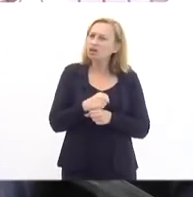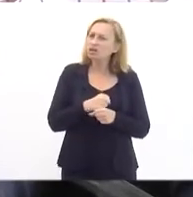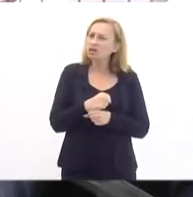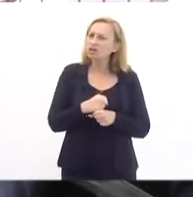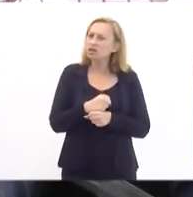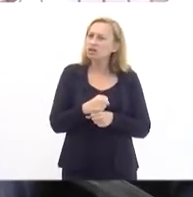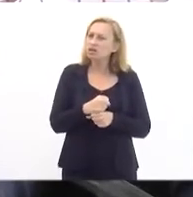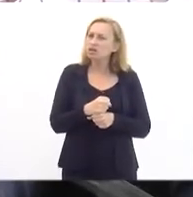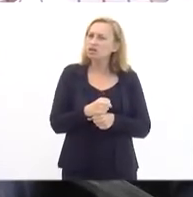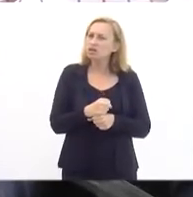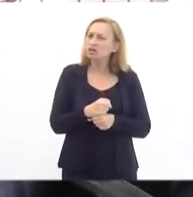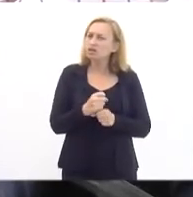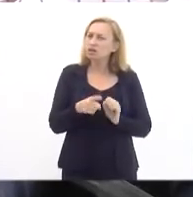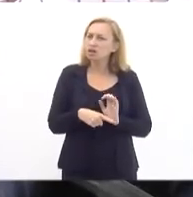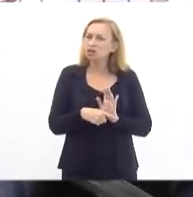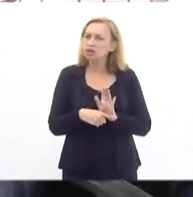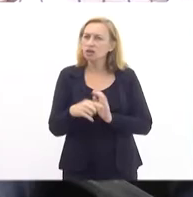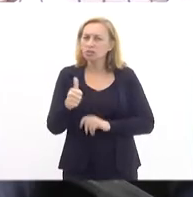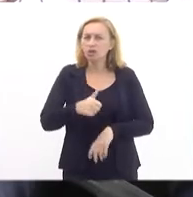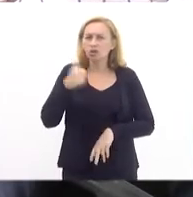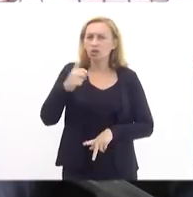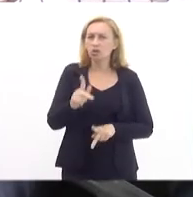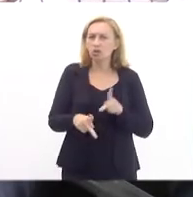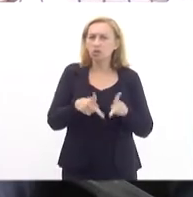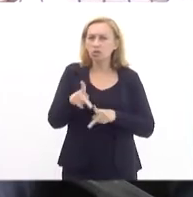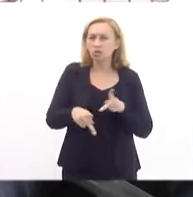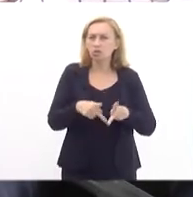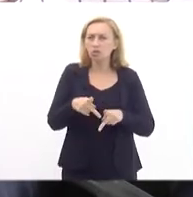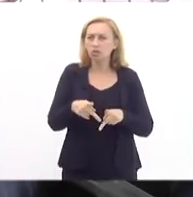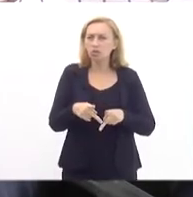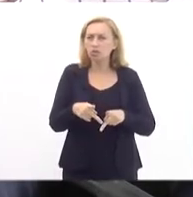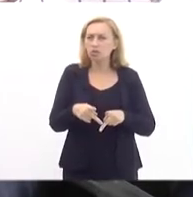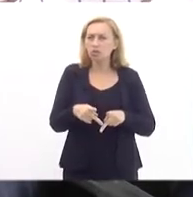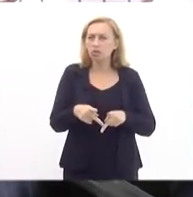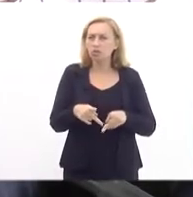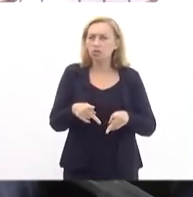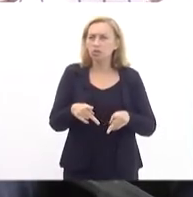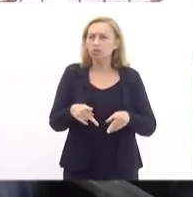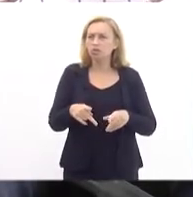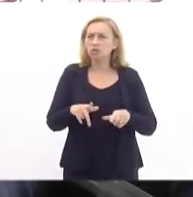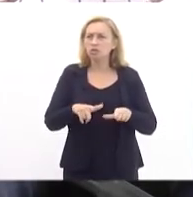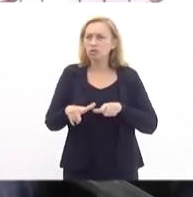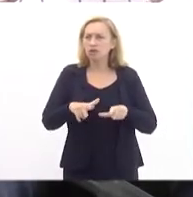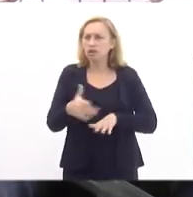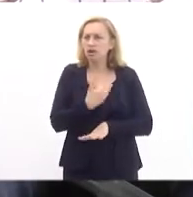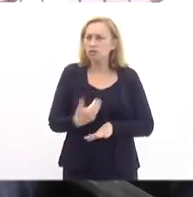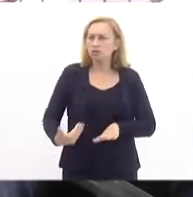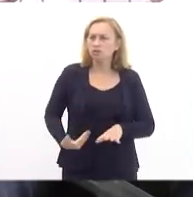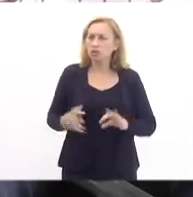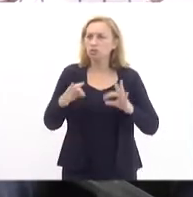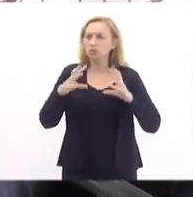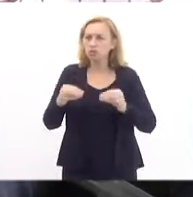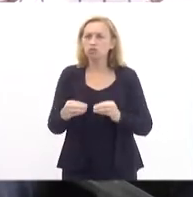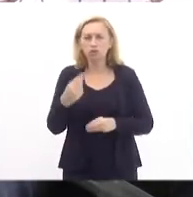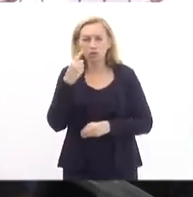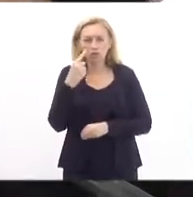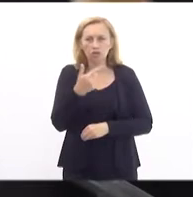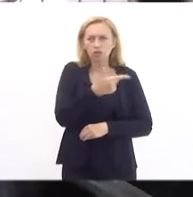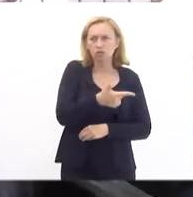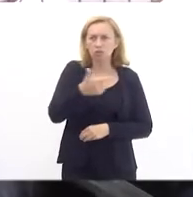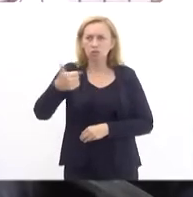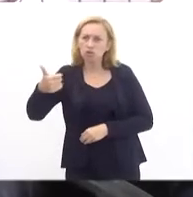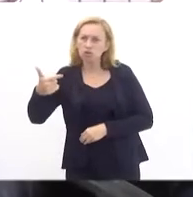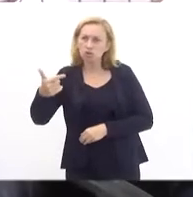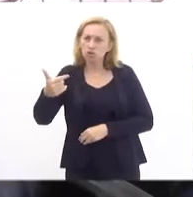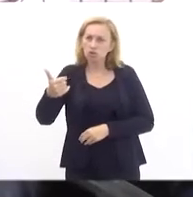os direitos dos usuários dos serviços públicos como um todo. Eu lembro que em 2012 a gente havia já ajuizado